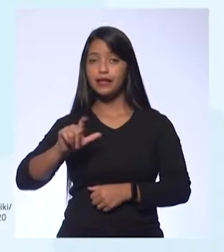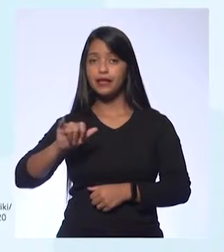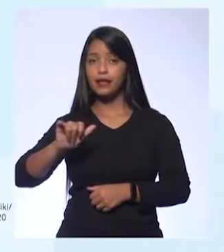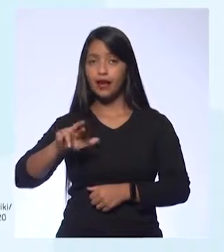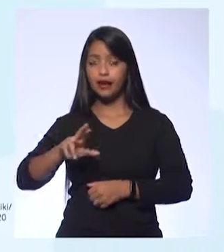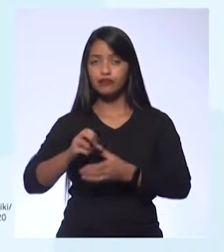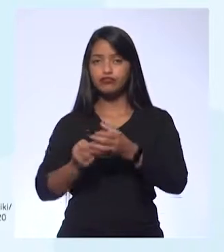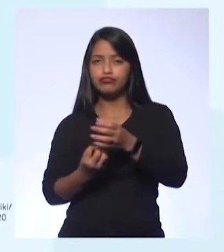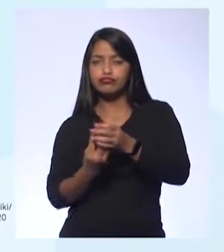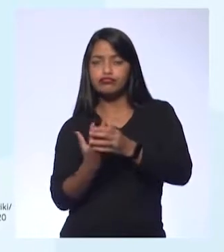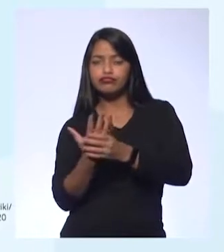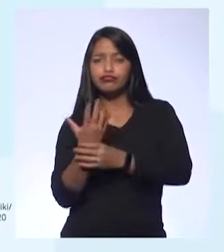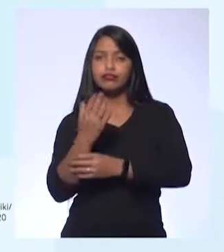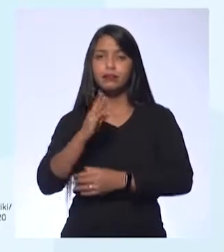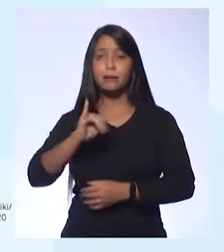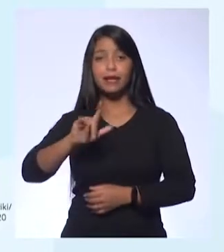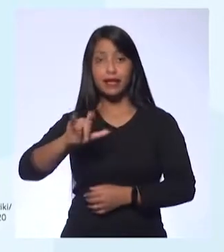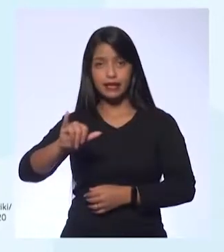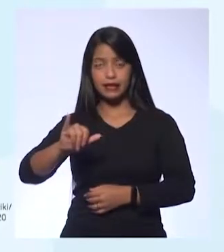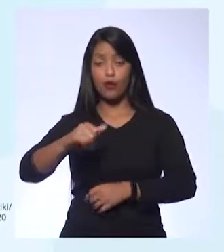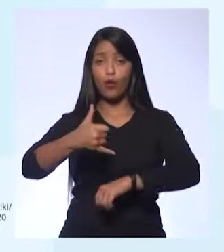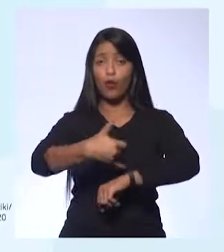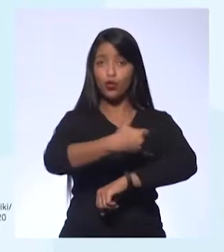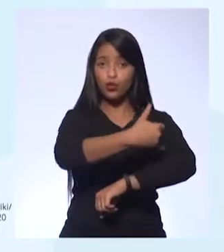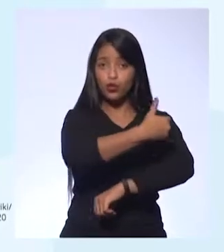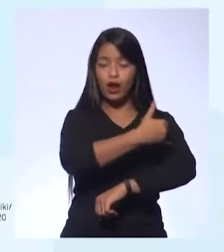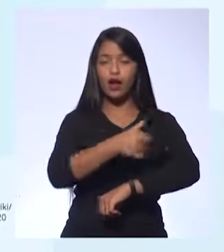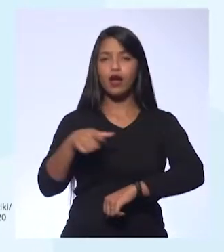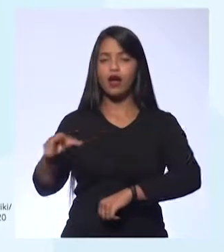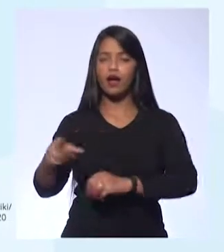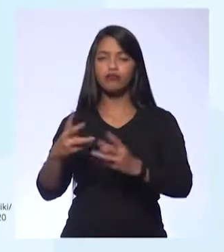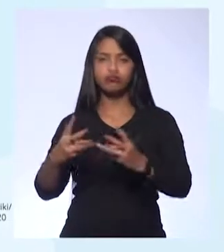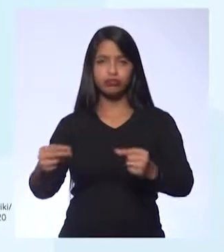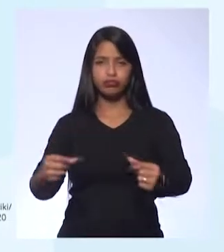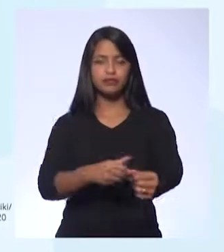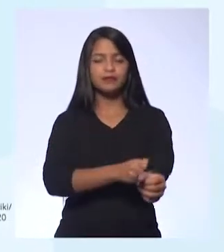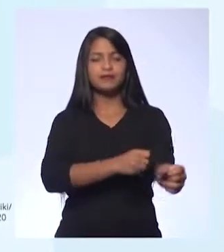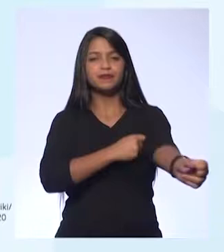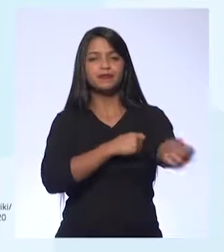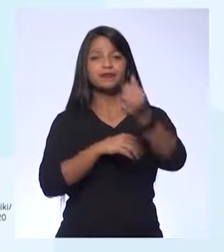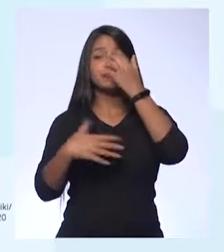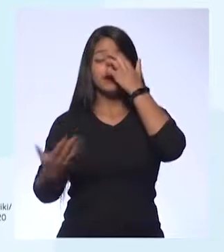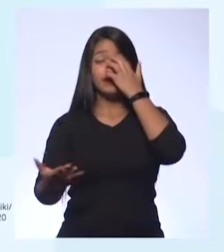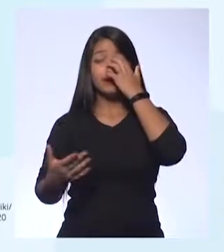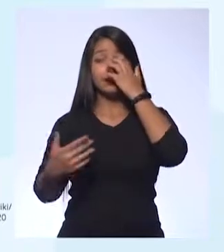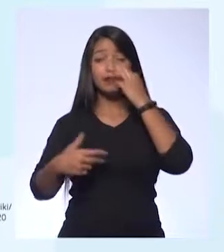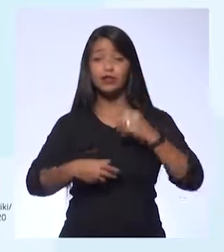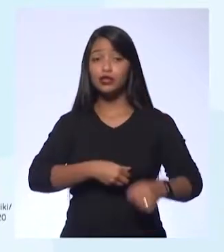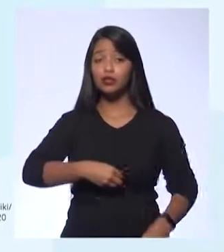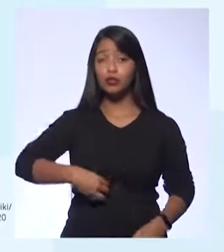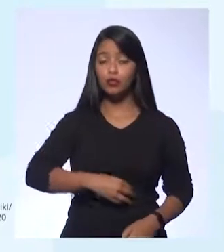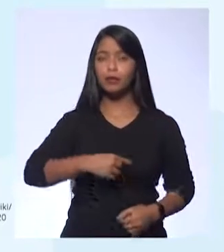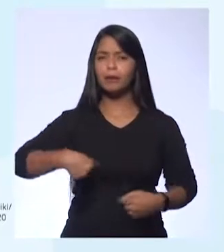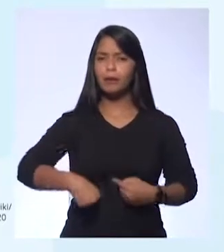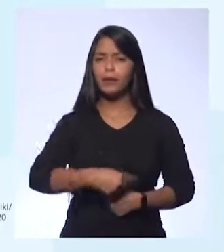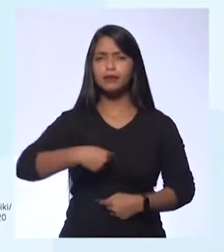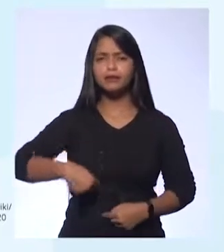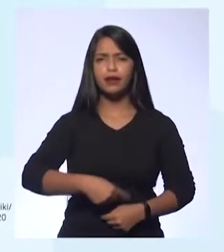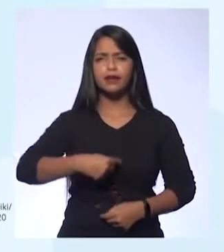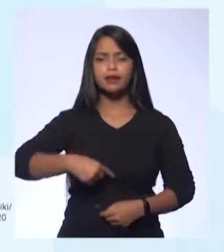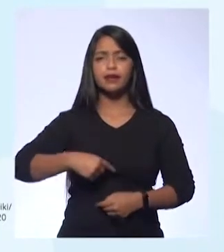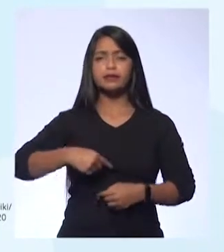aí dissolve gordura, por exemplo. Né? E aí você vai ter, no estômago vai bater, bater, bater, e vai entrar no intestino